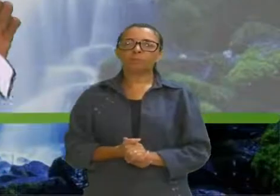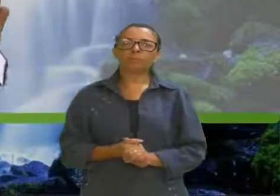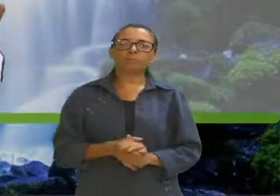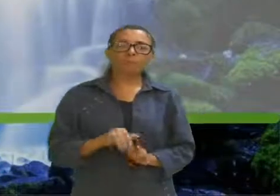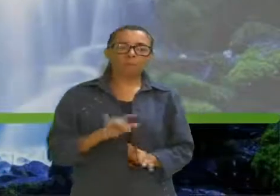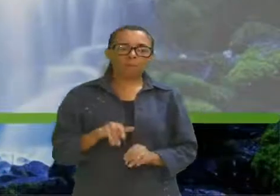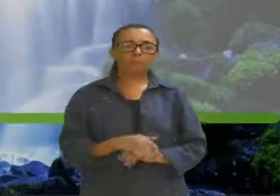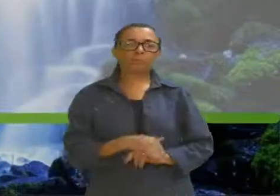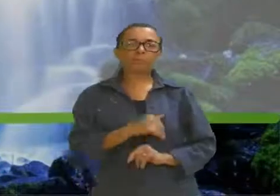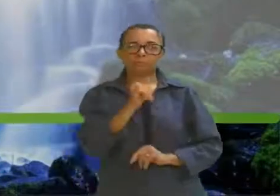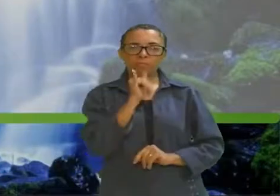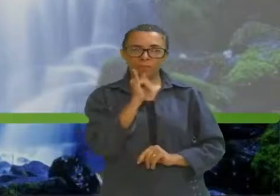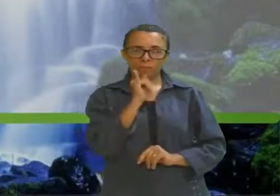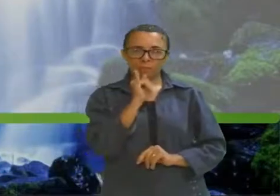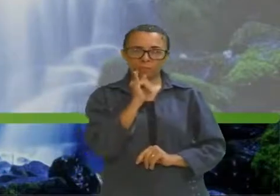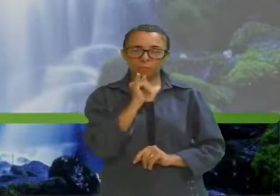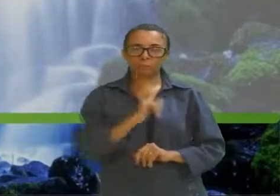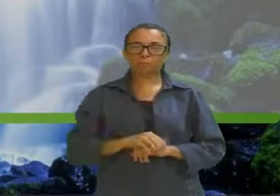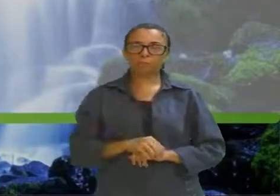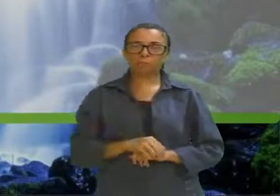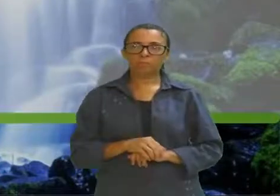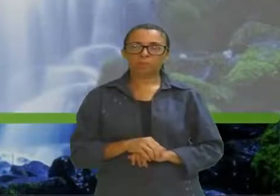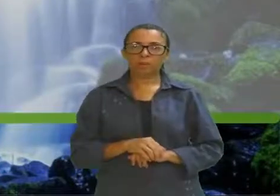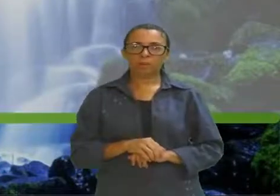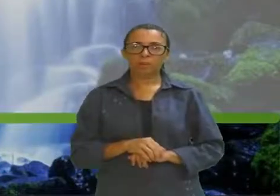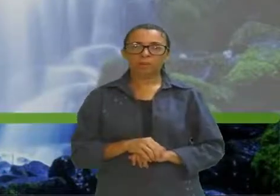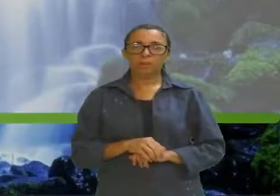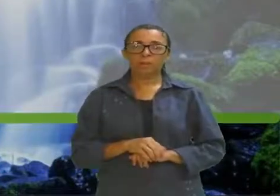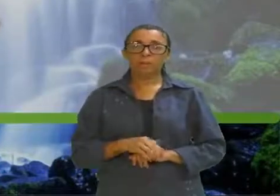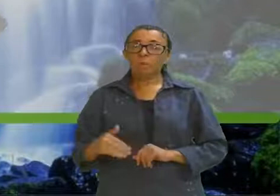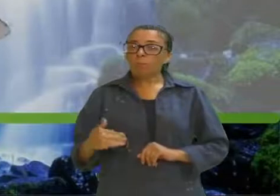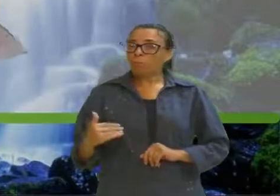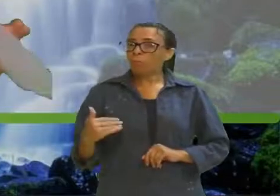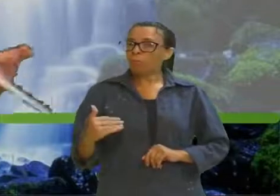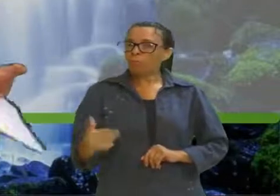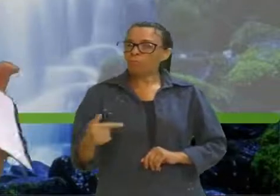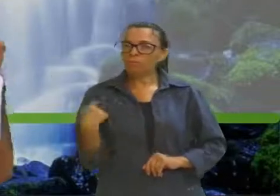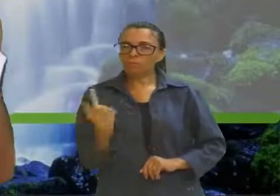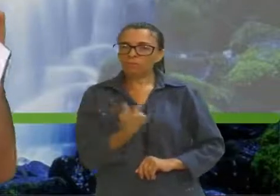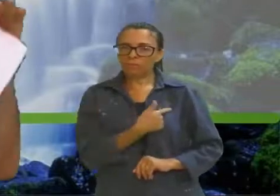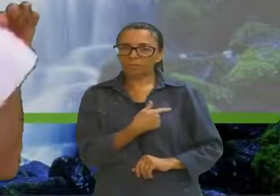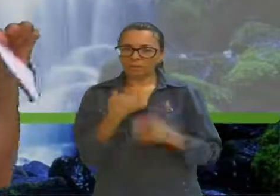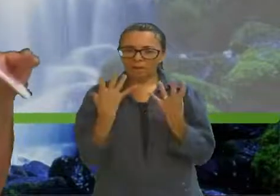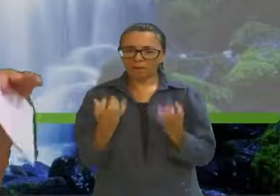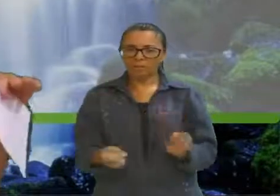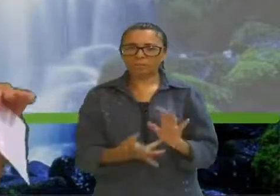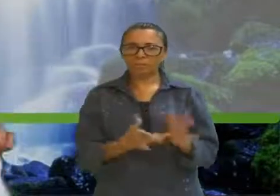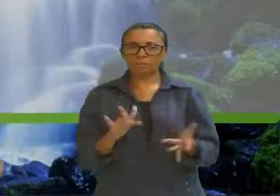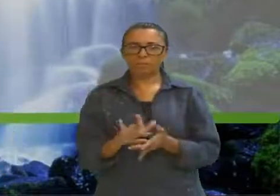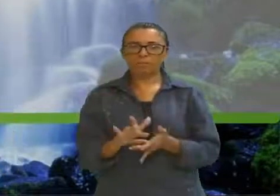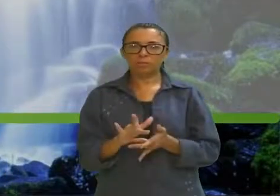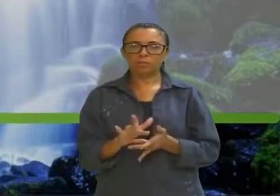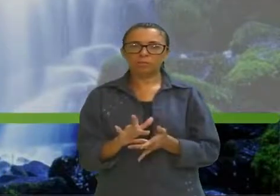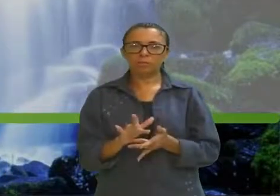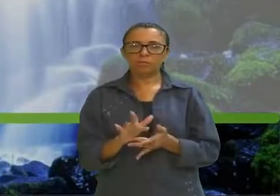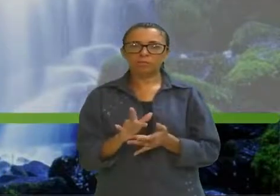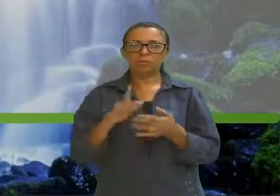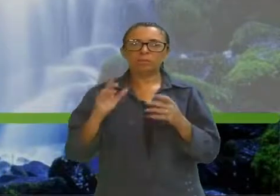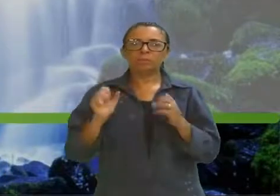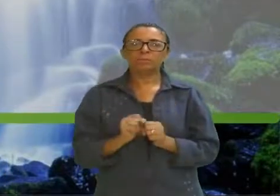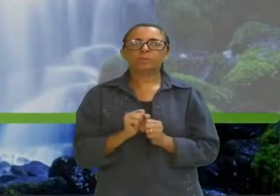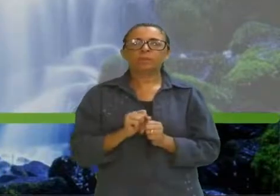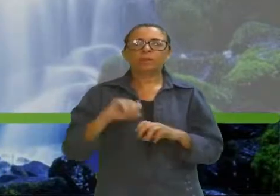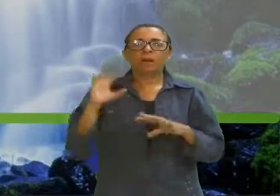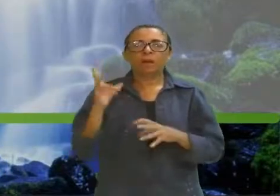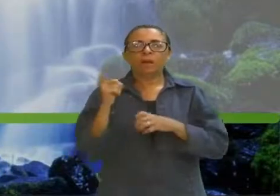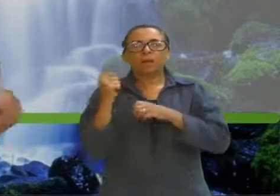coloca a nossa vida em oração. Deus, guia-me. Espírito Santo me orienta, me ajuda. E às vezes a gente faz um plano